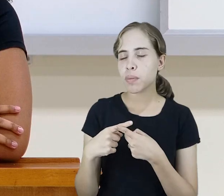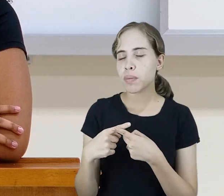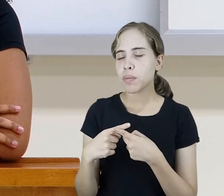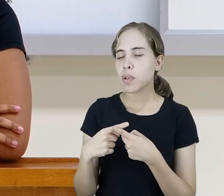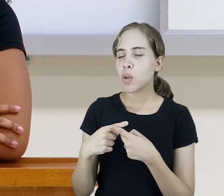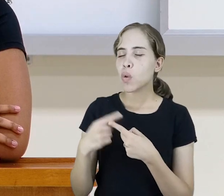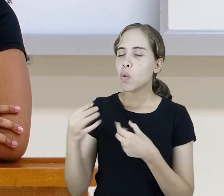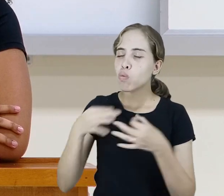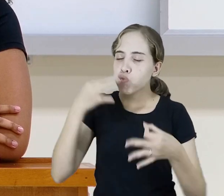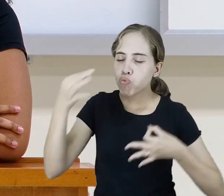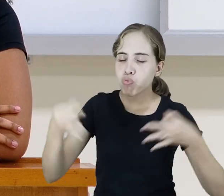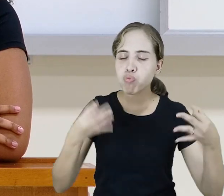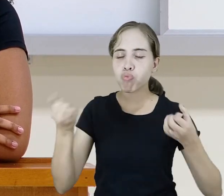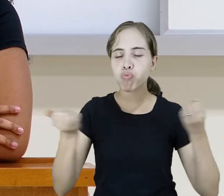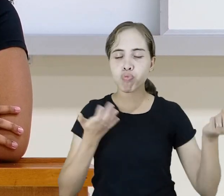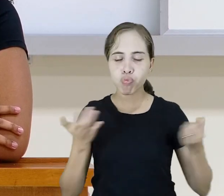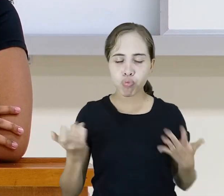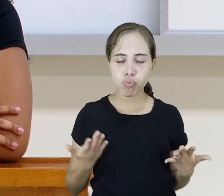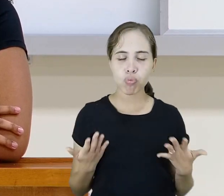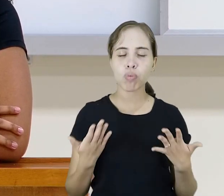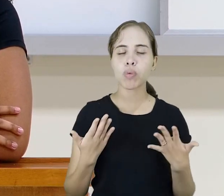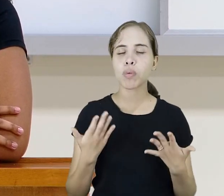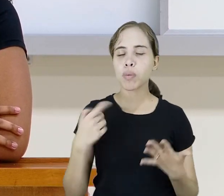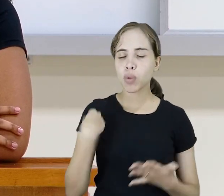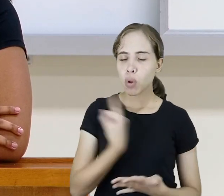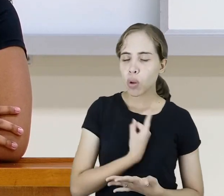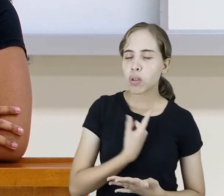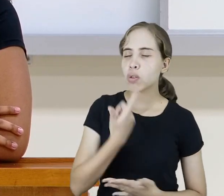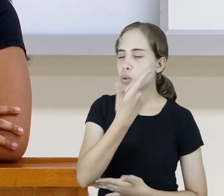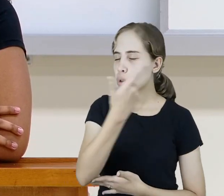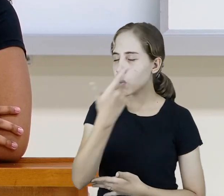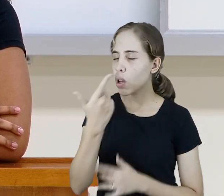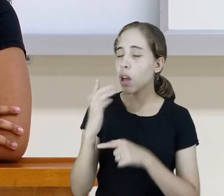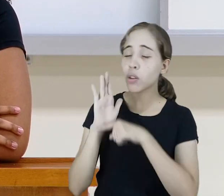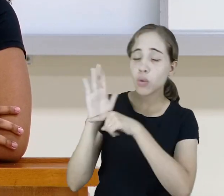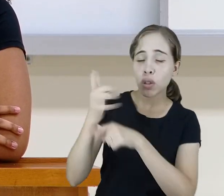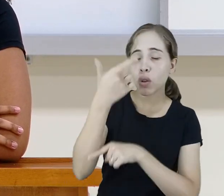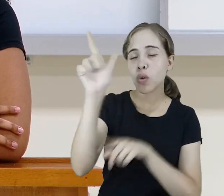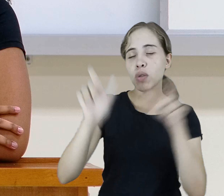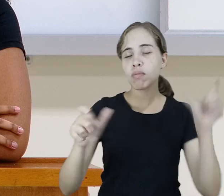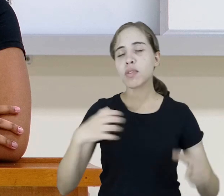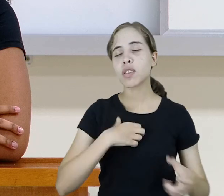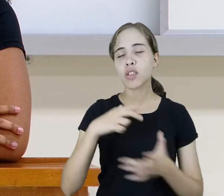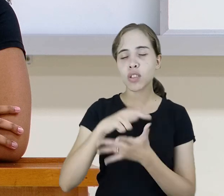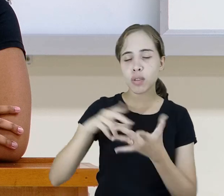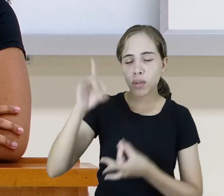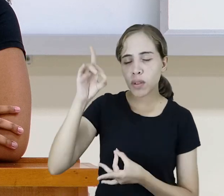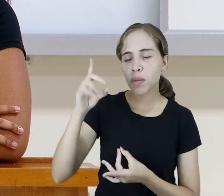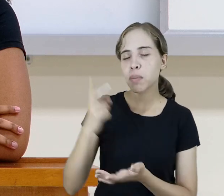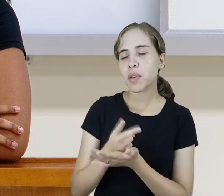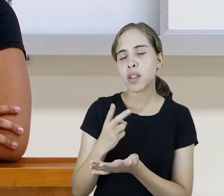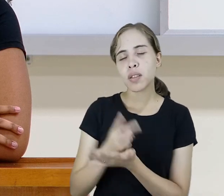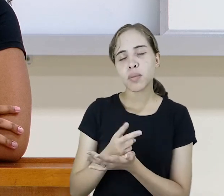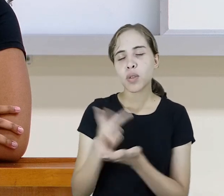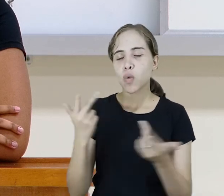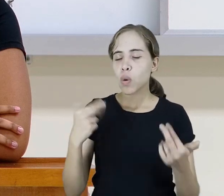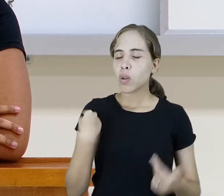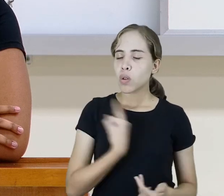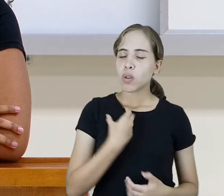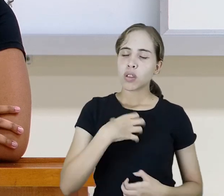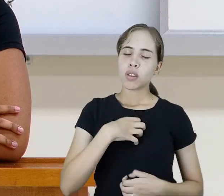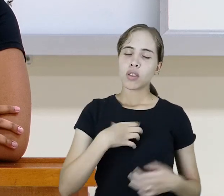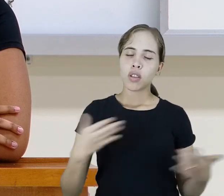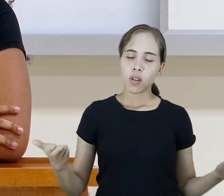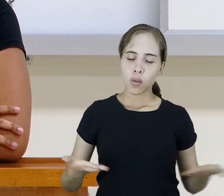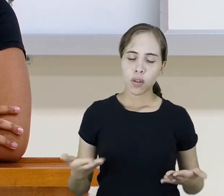os comentários dos jovens para que os outros jovens sentissem o espírito, mesmo espírito que estamos sentindo